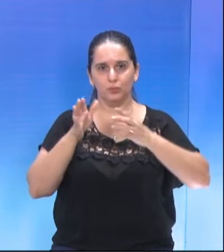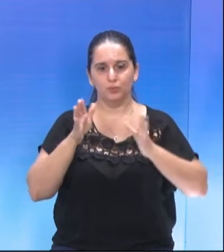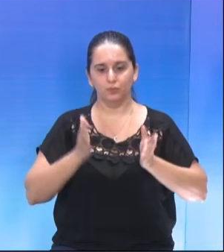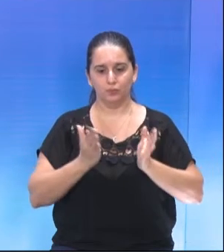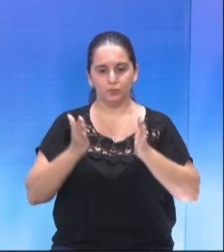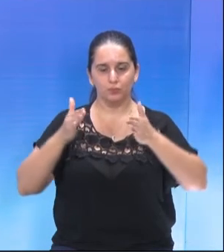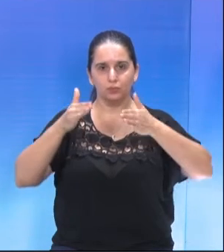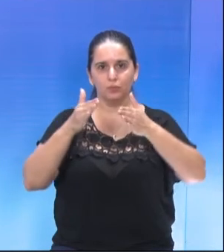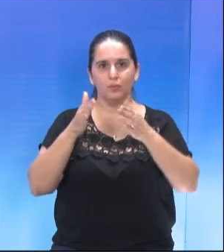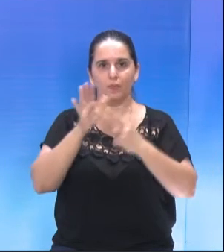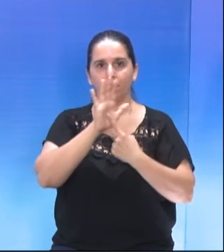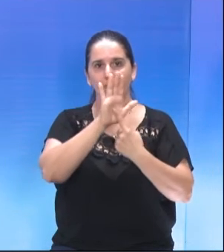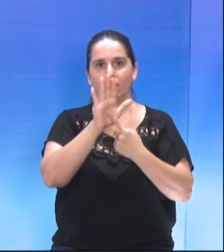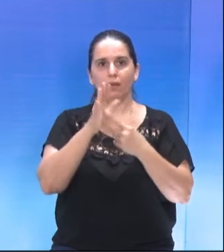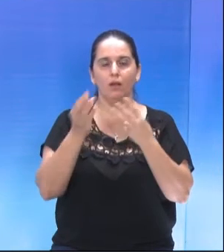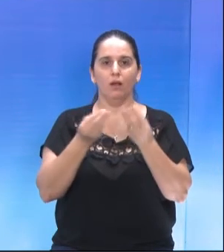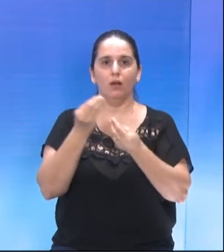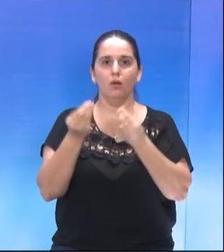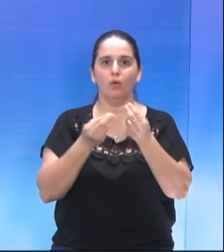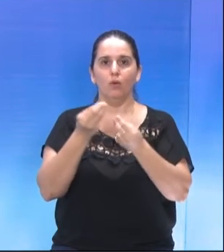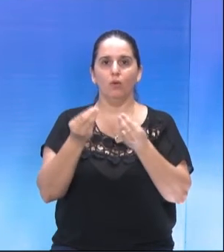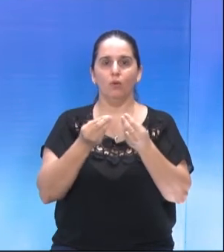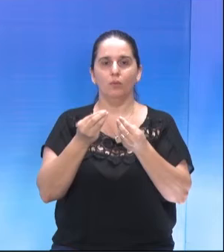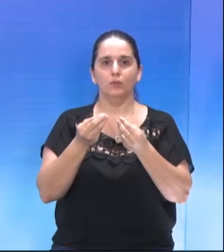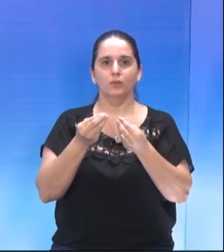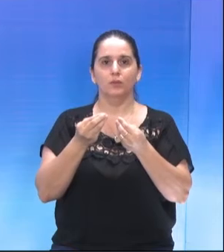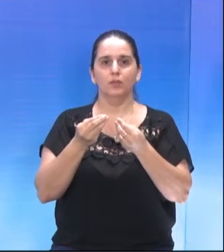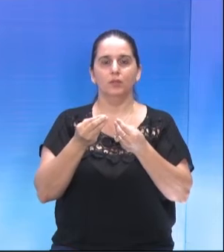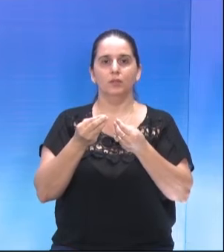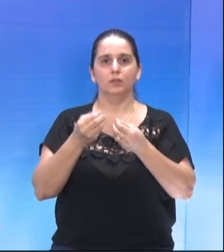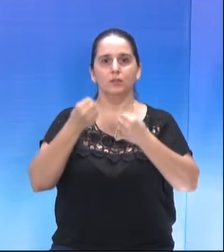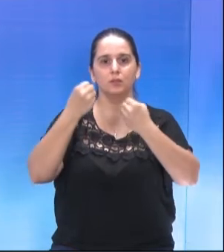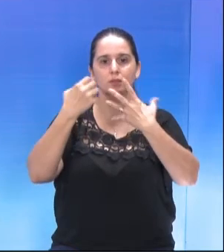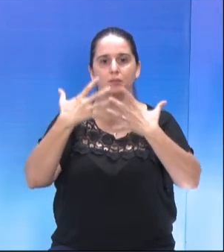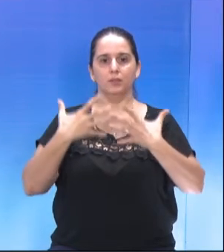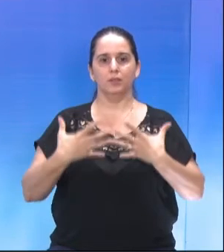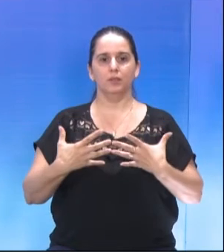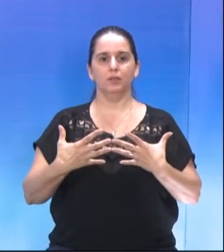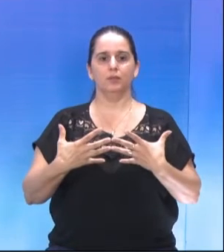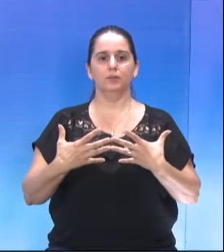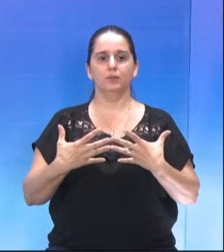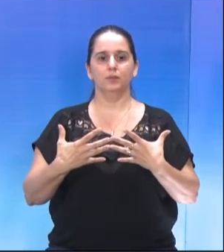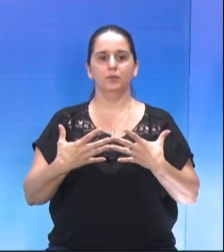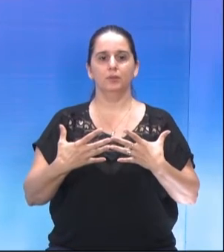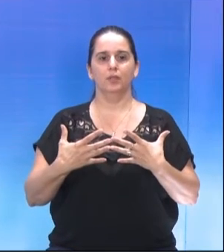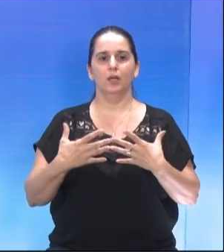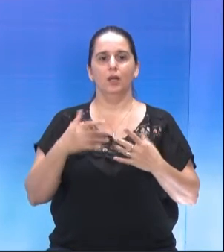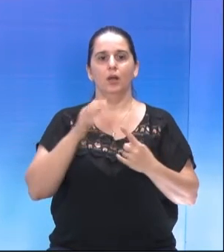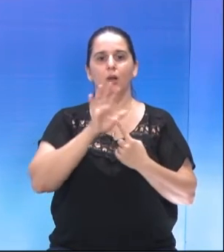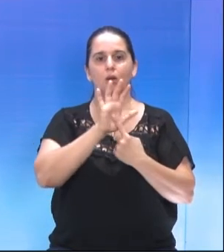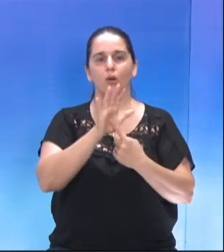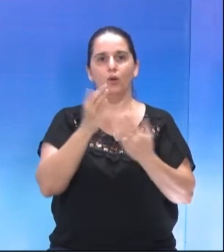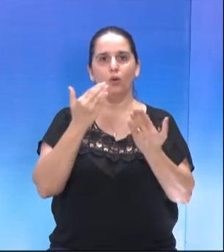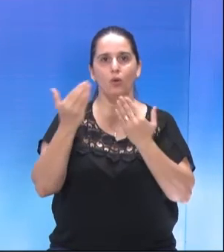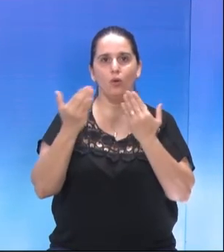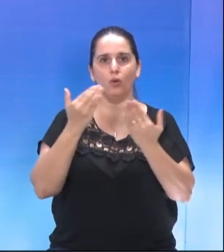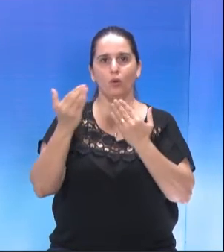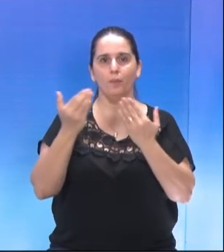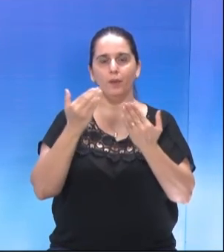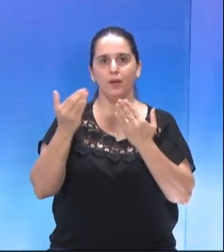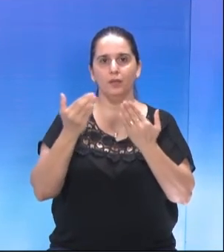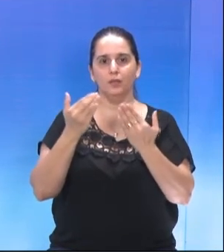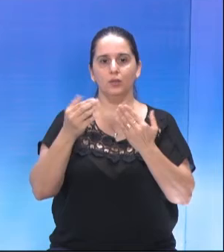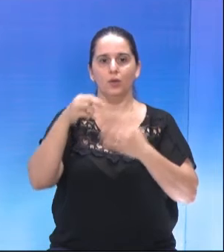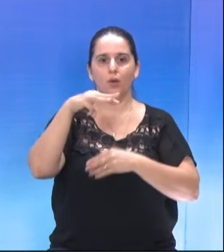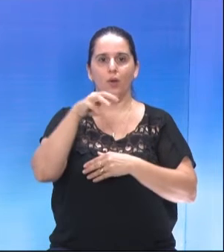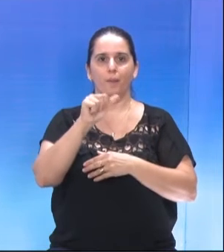dessa questão, diante do que nós chamamos aí das chamadas, que nós vamos fazer uma comparação